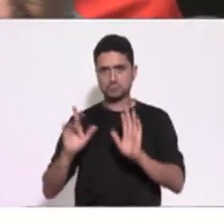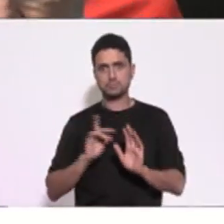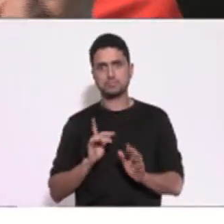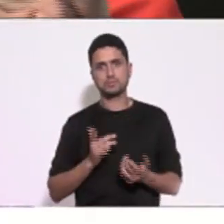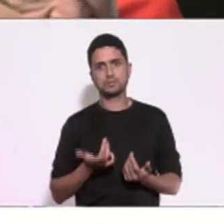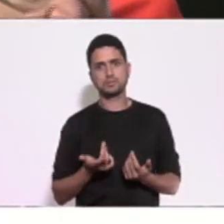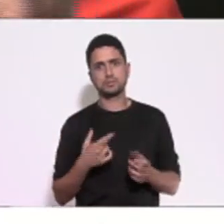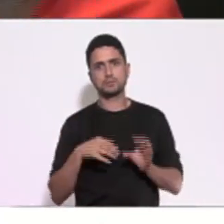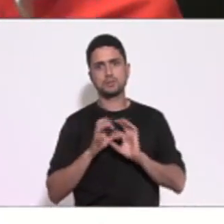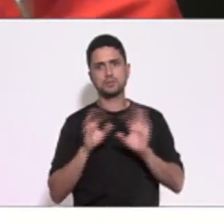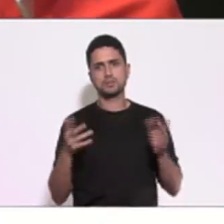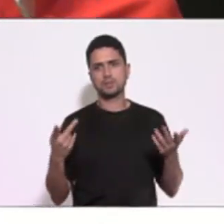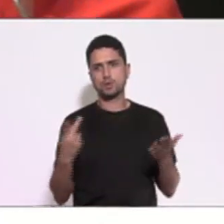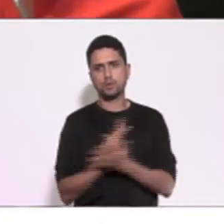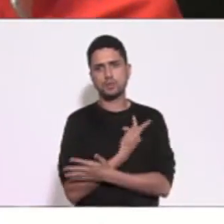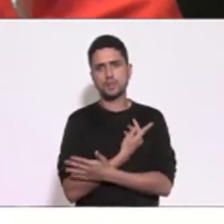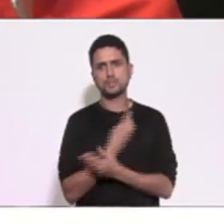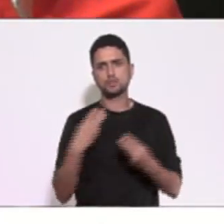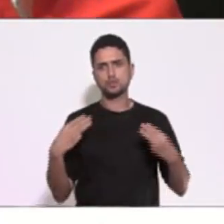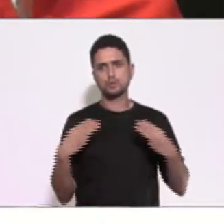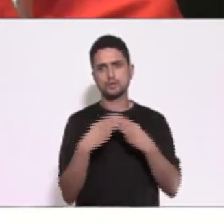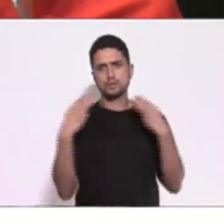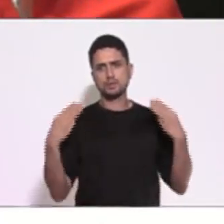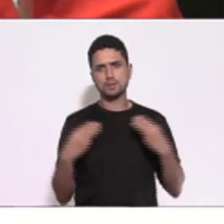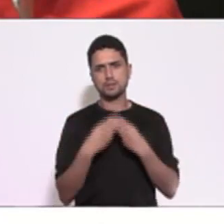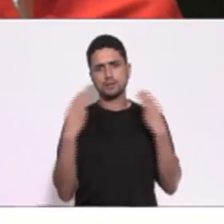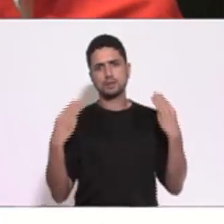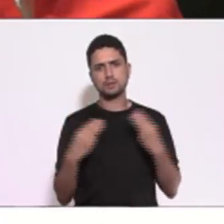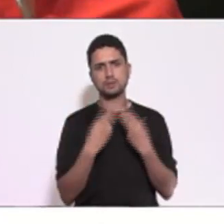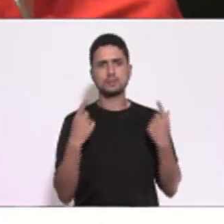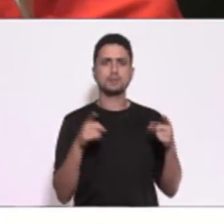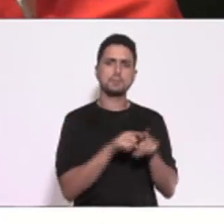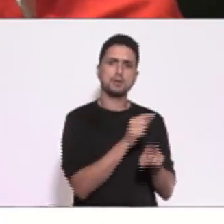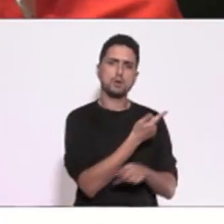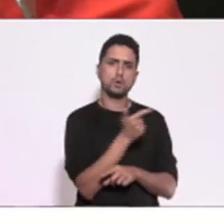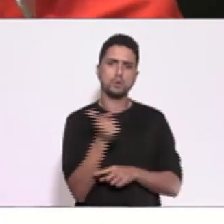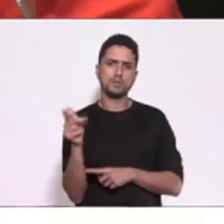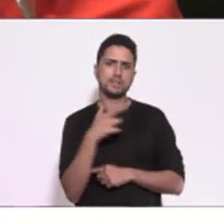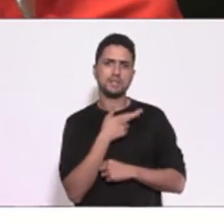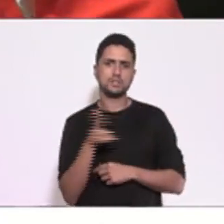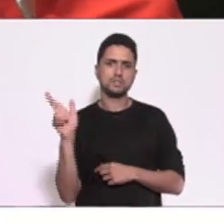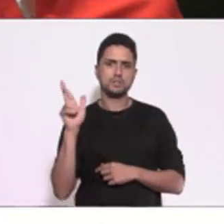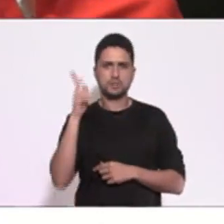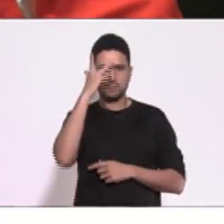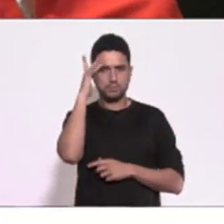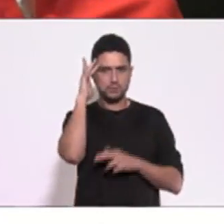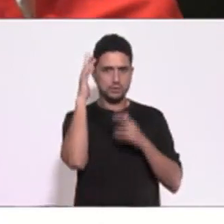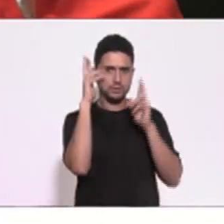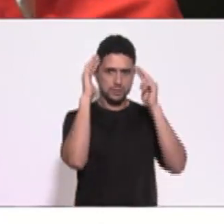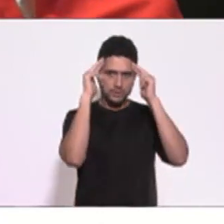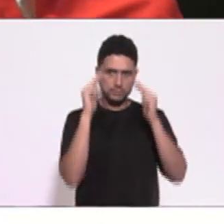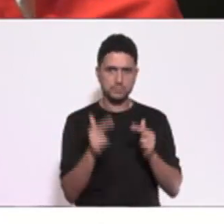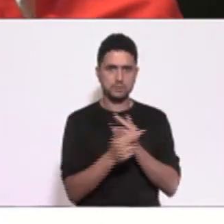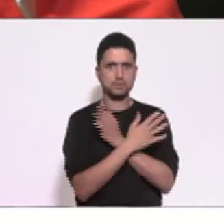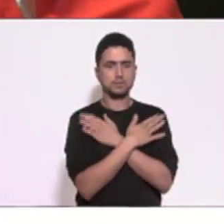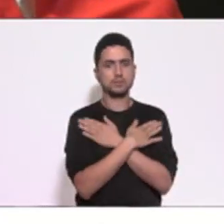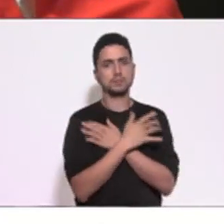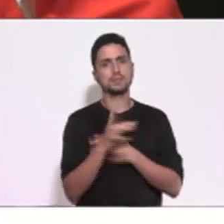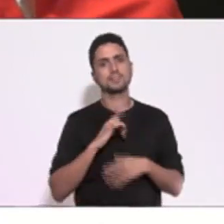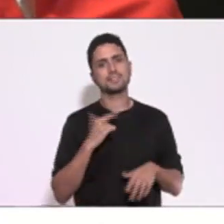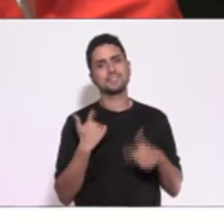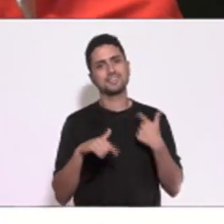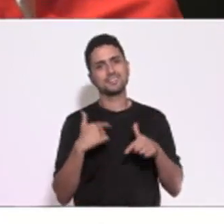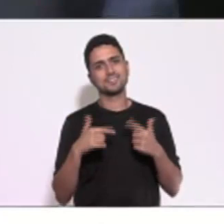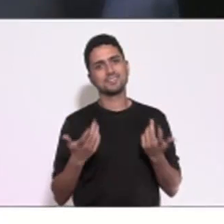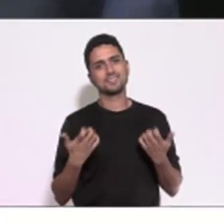acontece com os judeus, com outras religiões, em que o feriado ele é respeitado por quem emprega. É simples. Vai ter trabalhador com